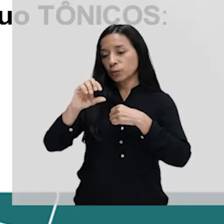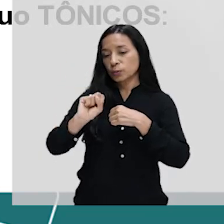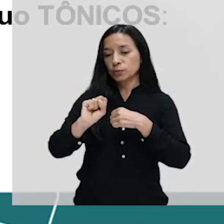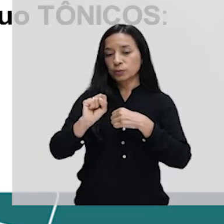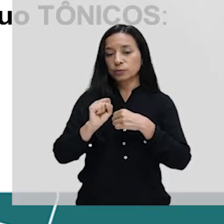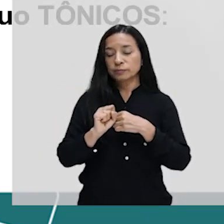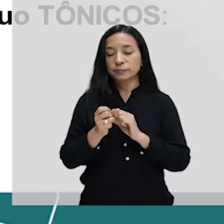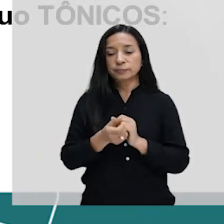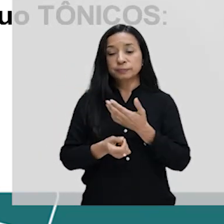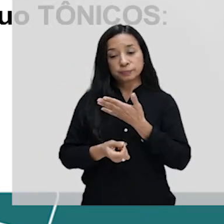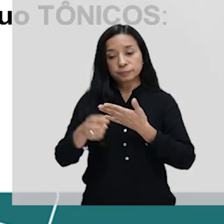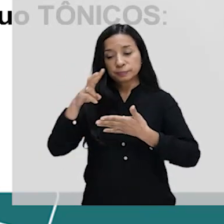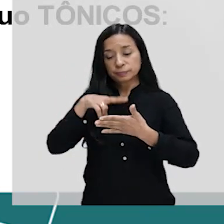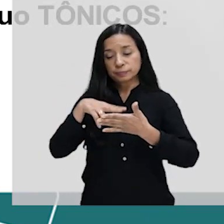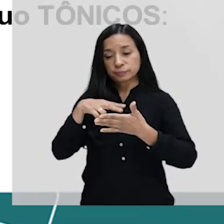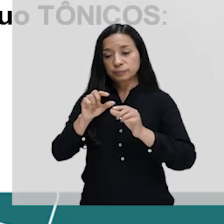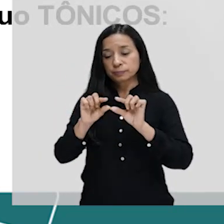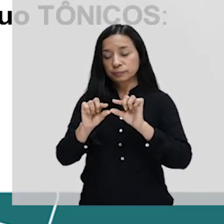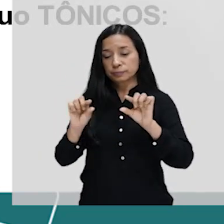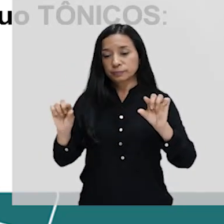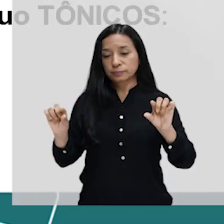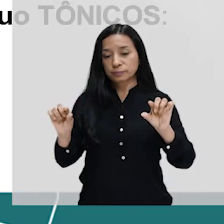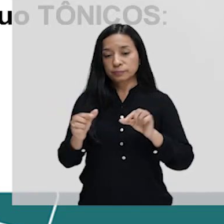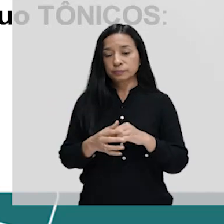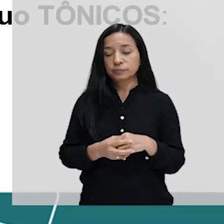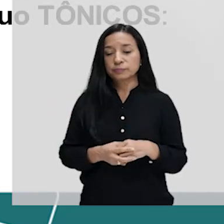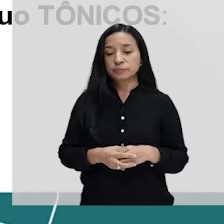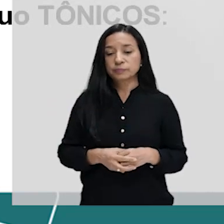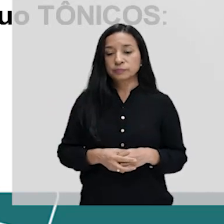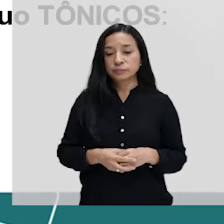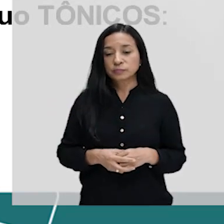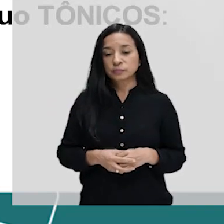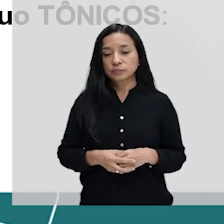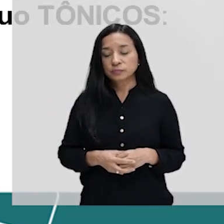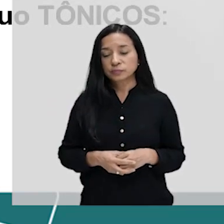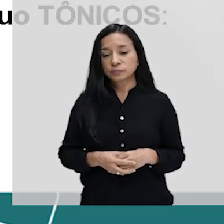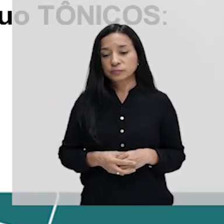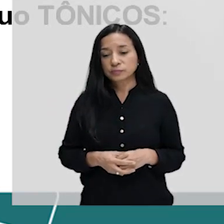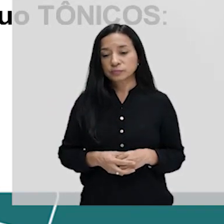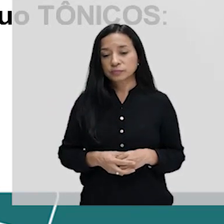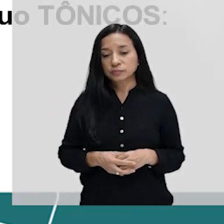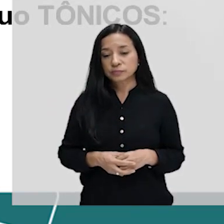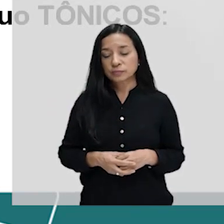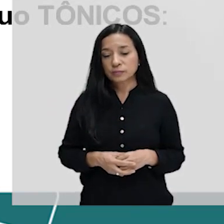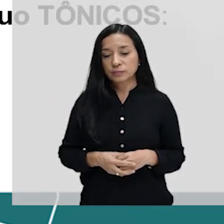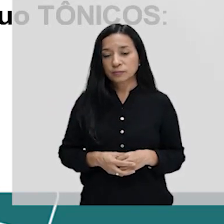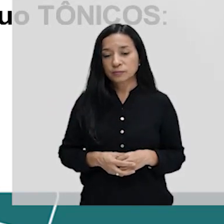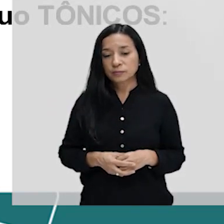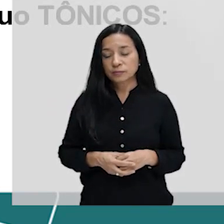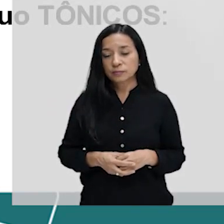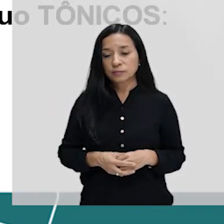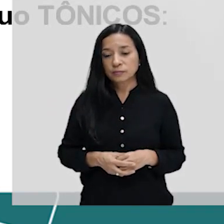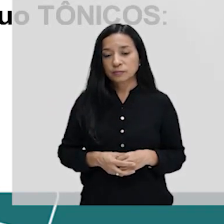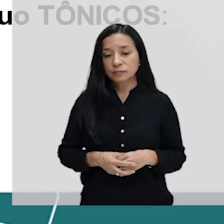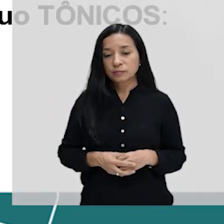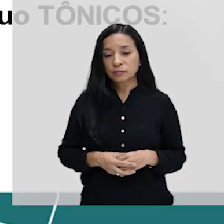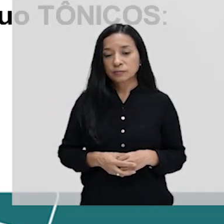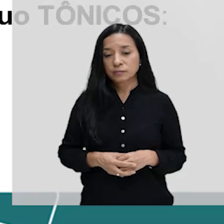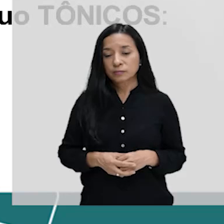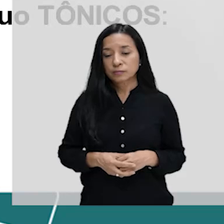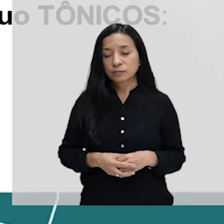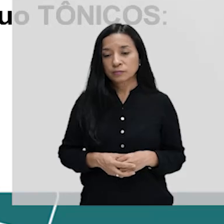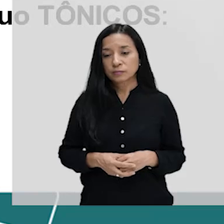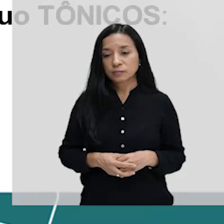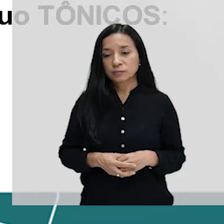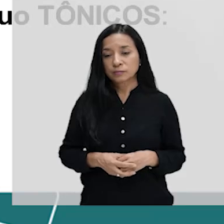que disseram para mim, eu não digo a mais ninguém. Fez conosco o que já tinha feito a outra turma.